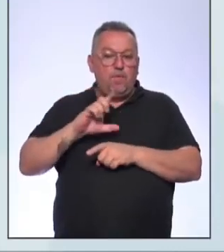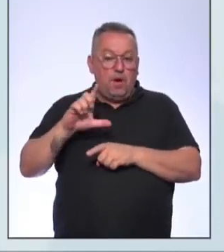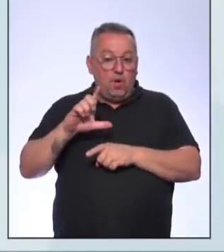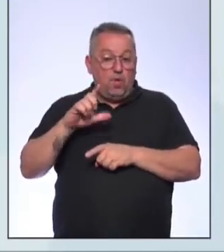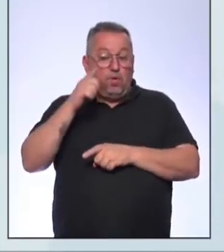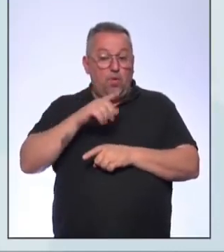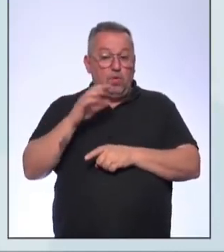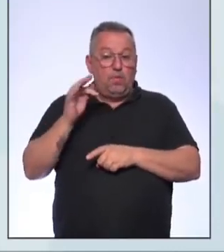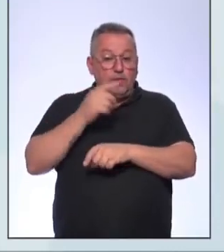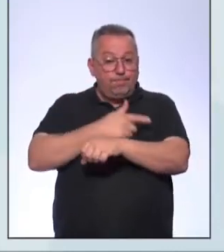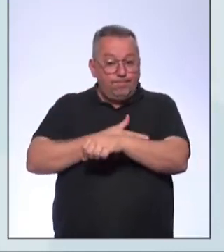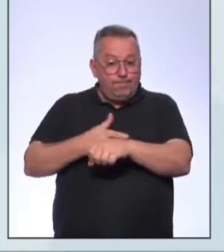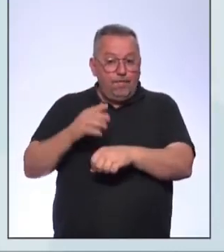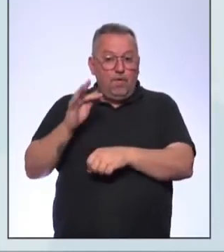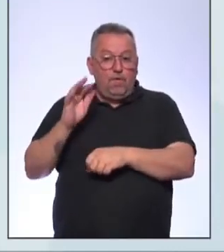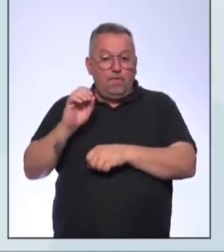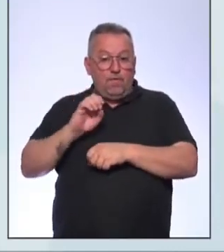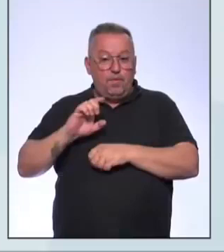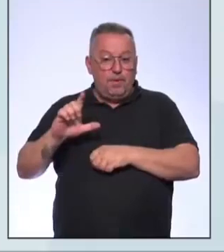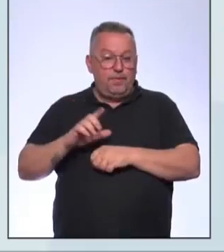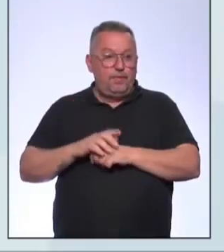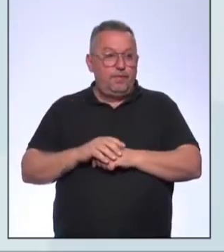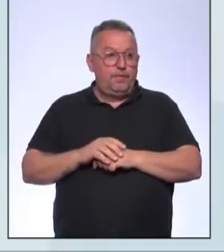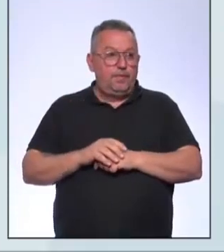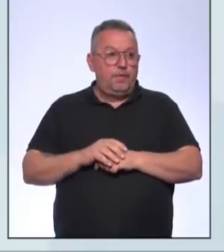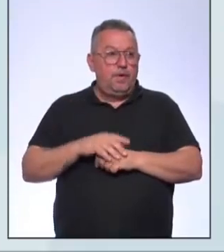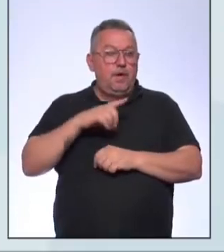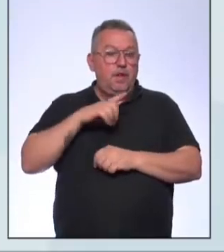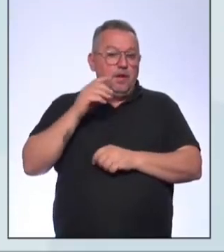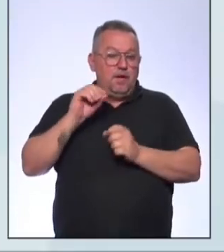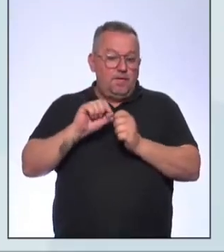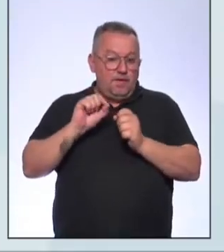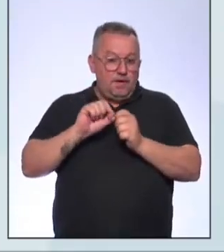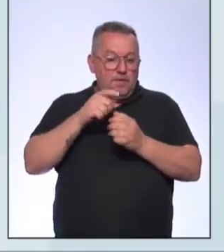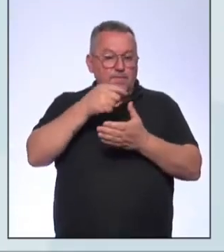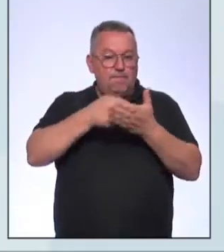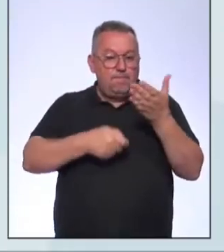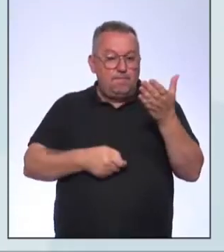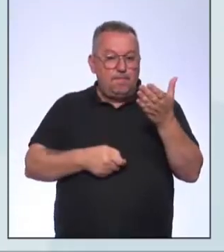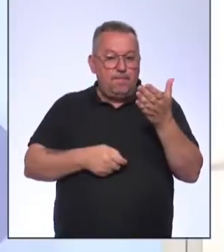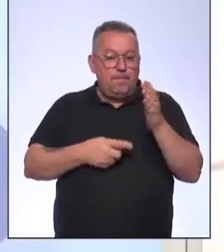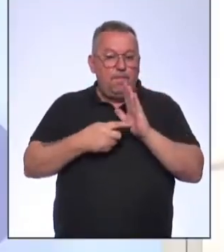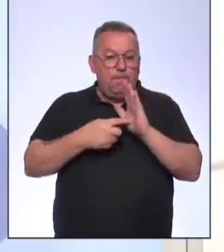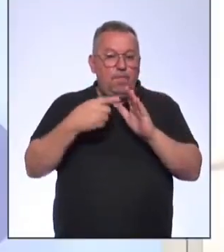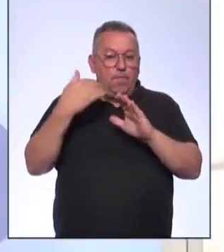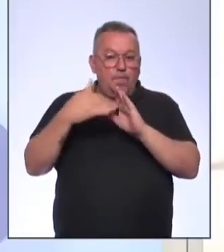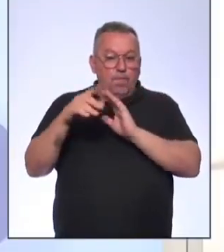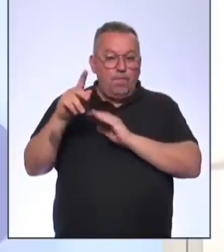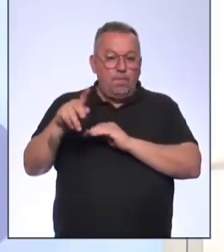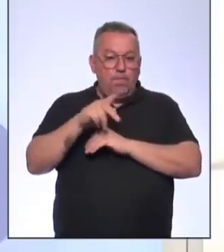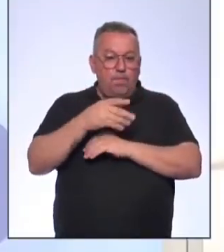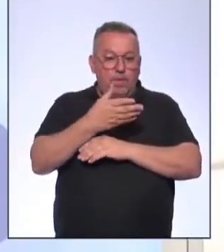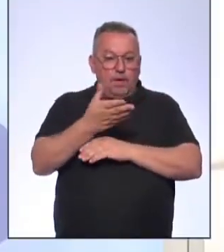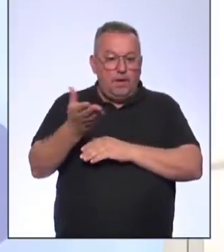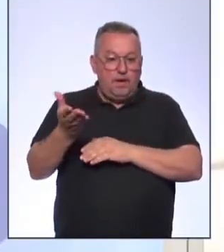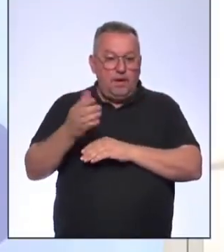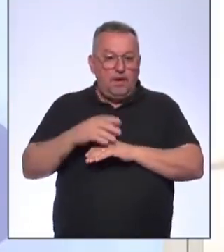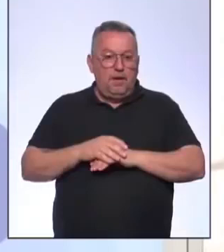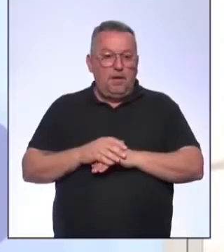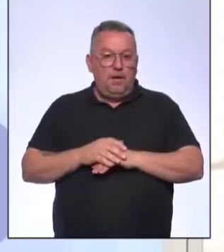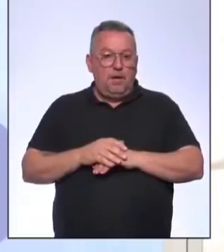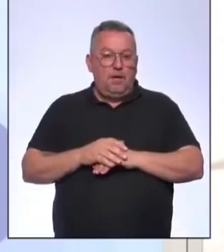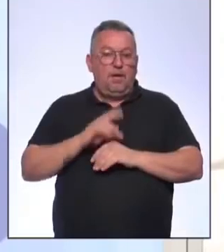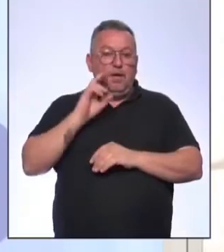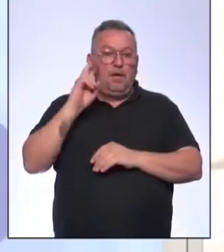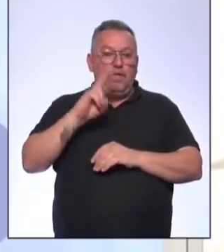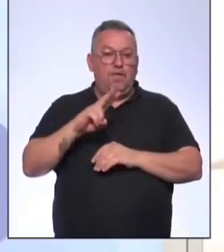mais formal. Então, vocês podem usar dessa mesma forma. Então, tentem fazer essa redação, mandem para o professor de vocês e aí